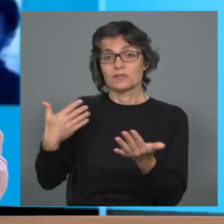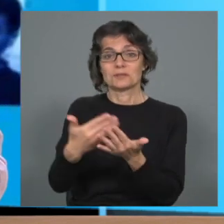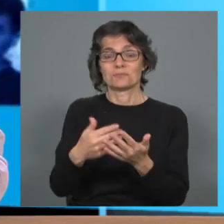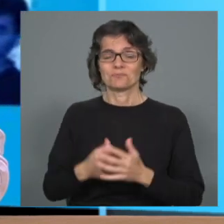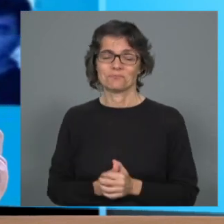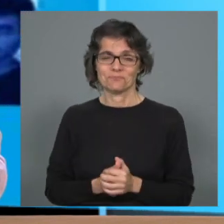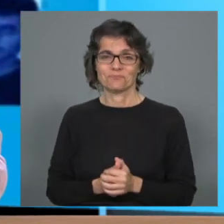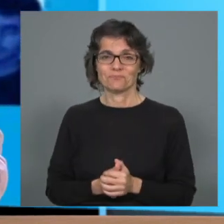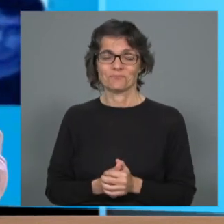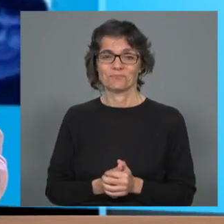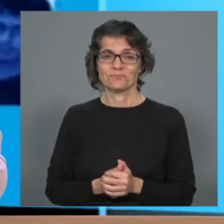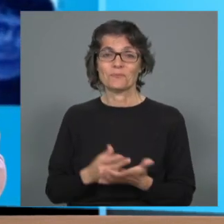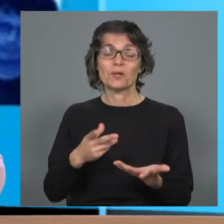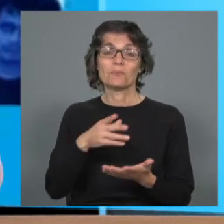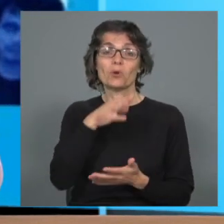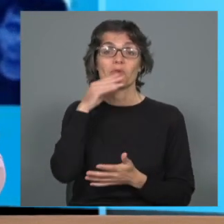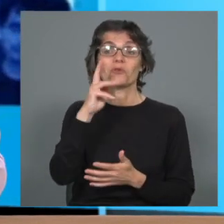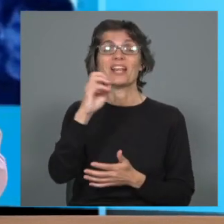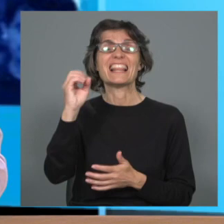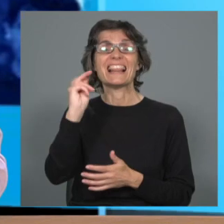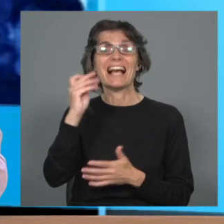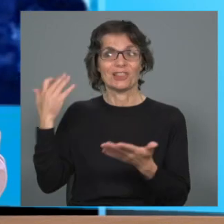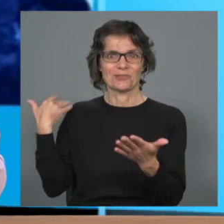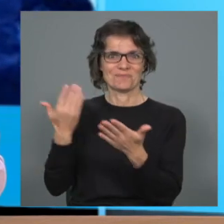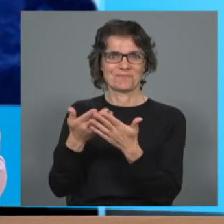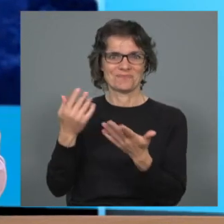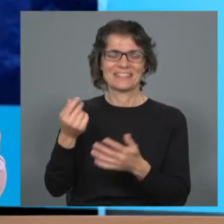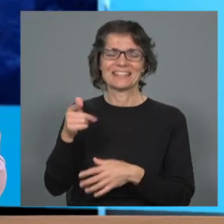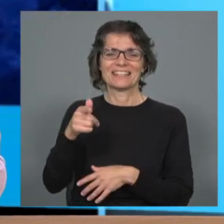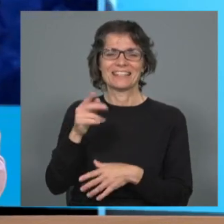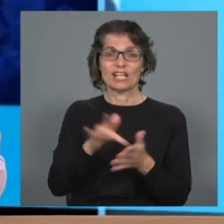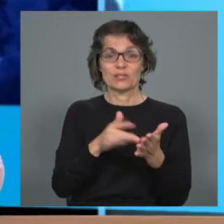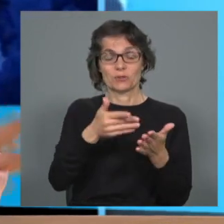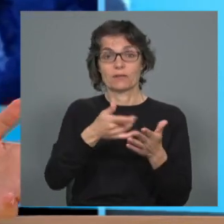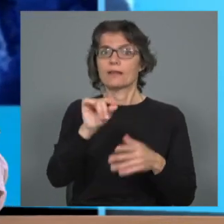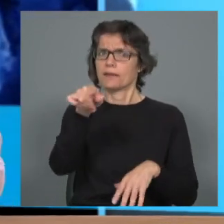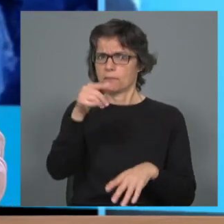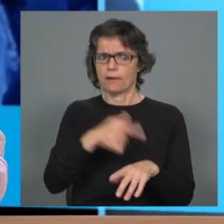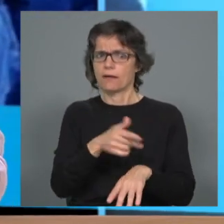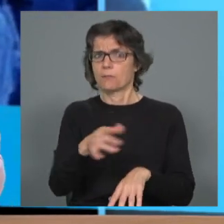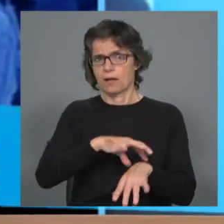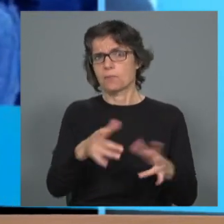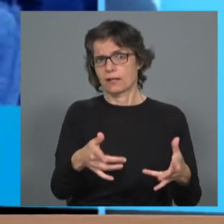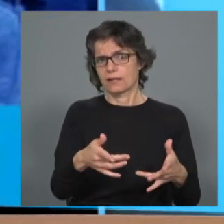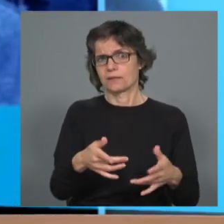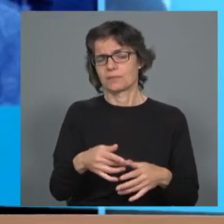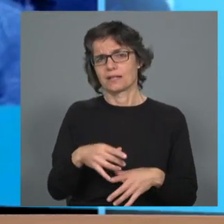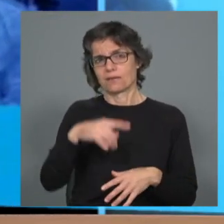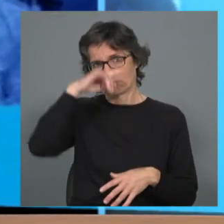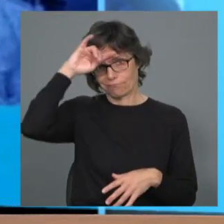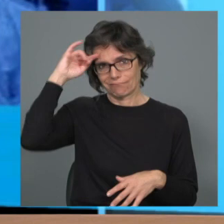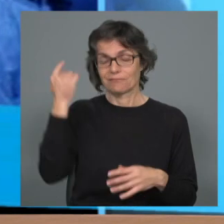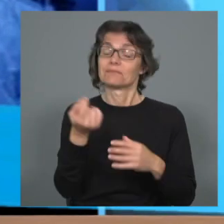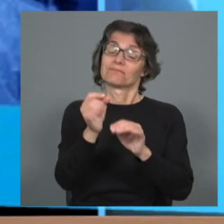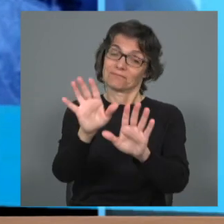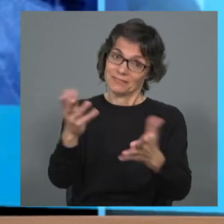Assinalámos pouco os 30 anos, é verdade. E o livro só chegou agora... A pandemia também não ajudou, não é? Exatamente, a pandemia, que foi razão